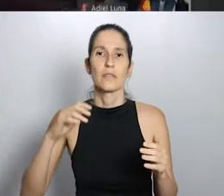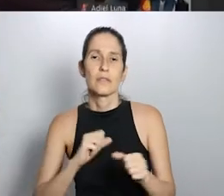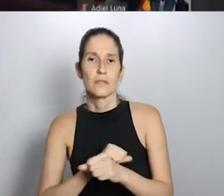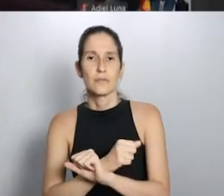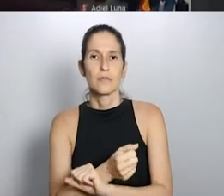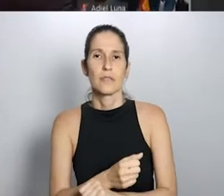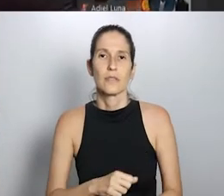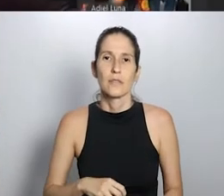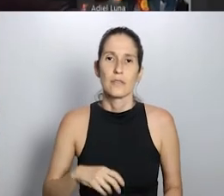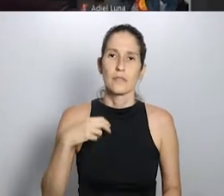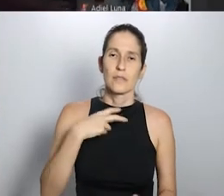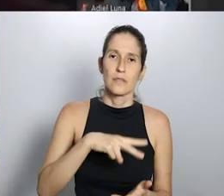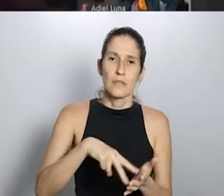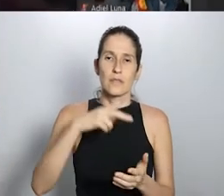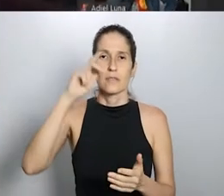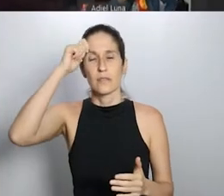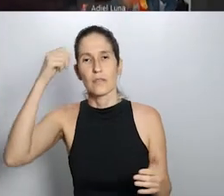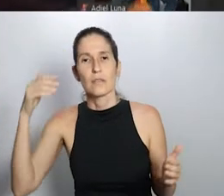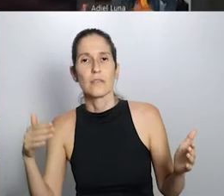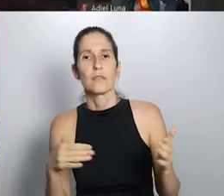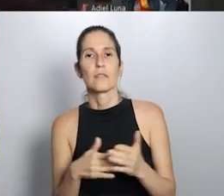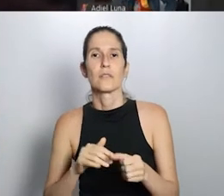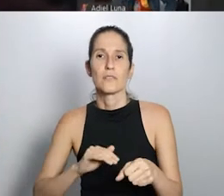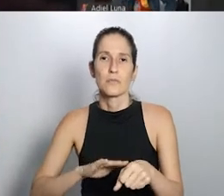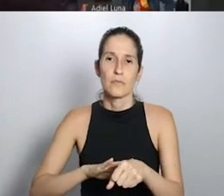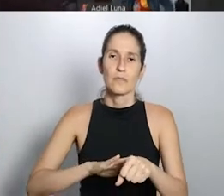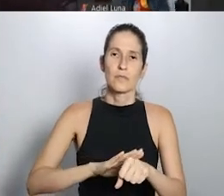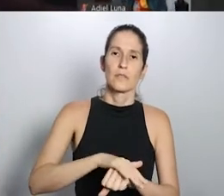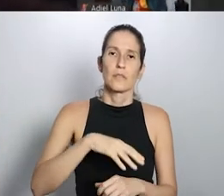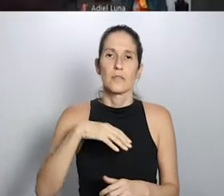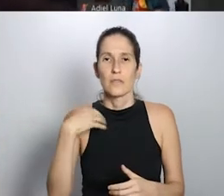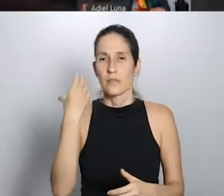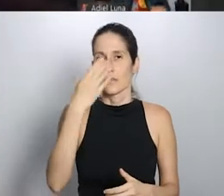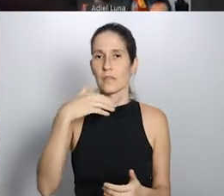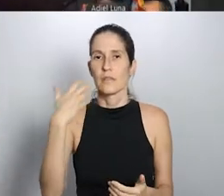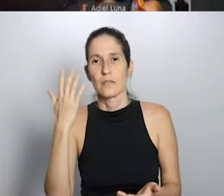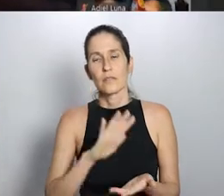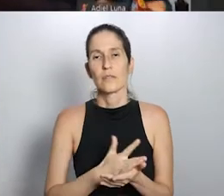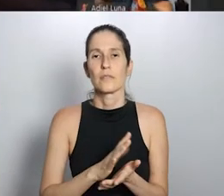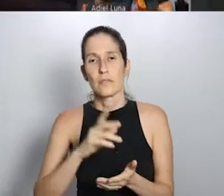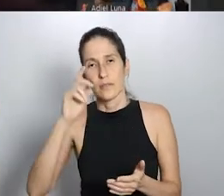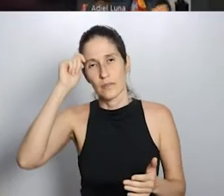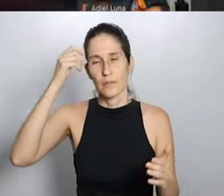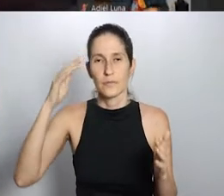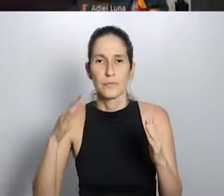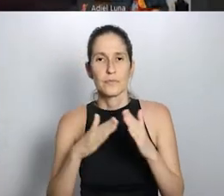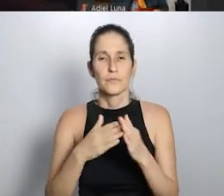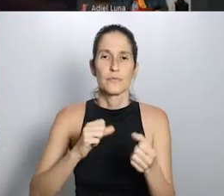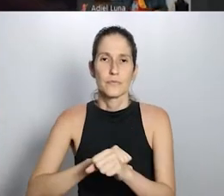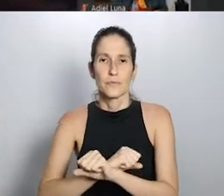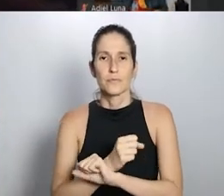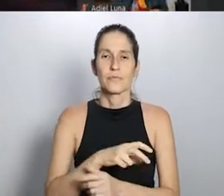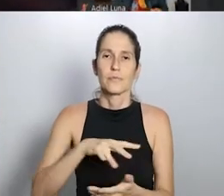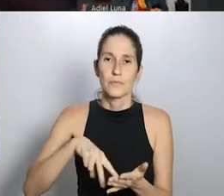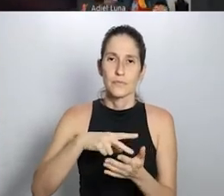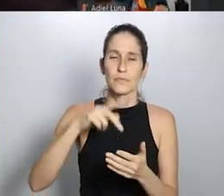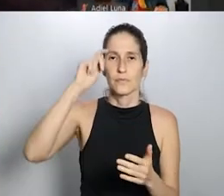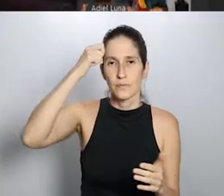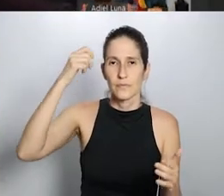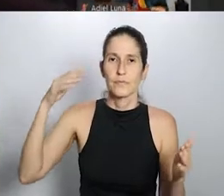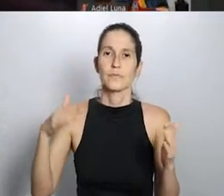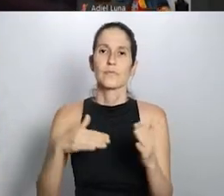terra. Canta coco negro na senzala, canta negra até de madrugada. Canta coco negro